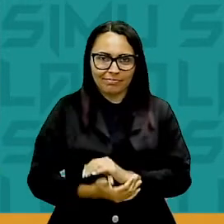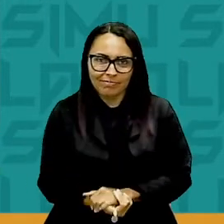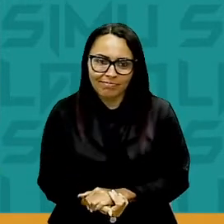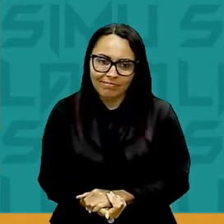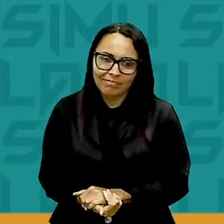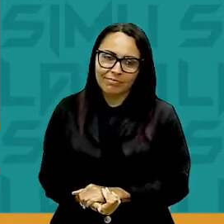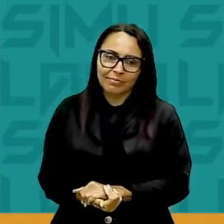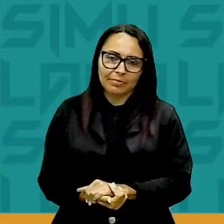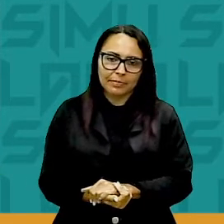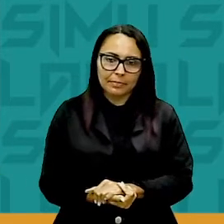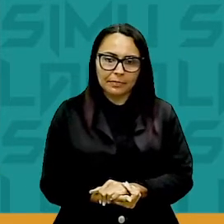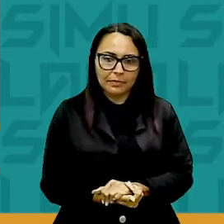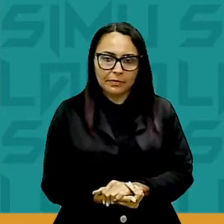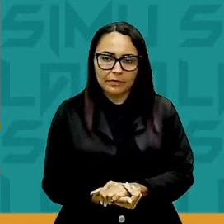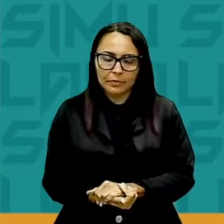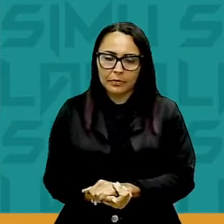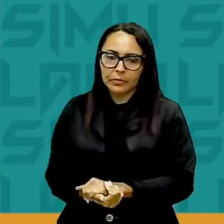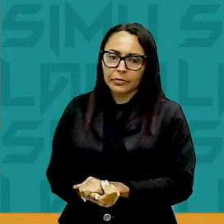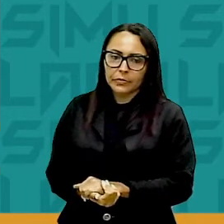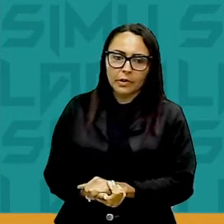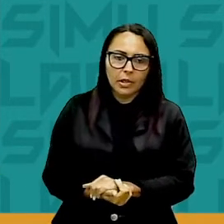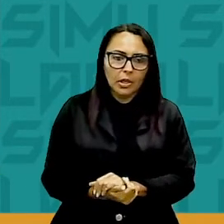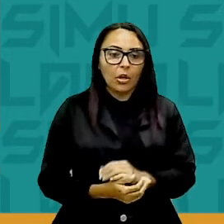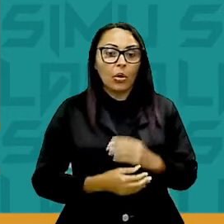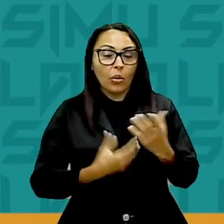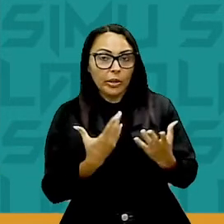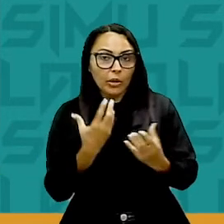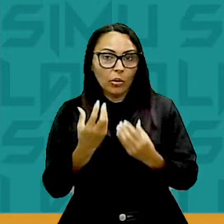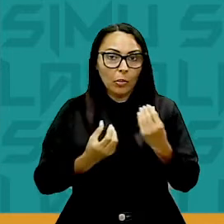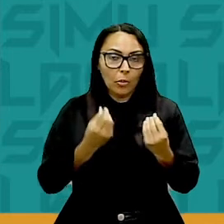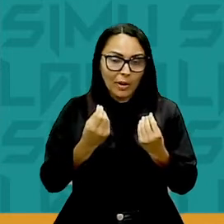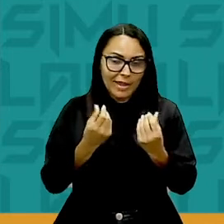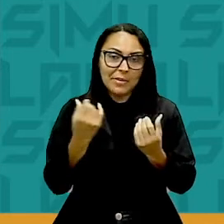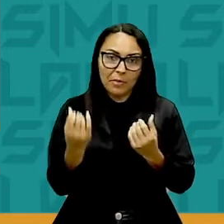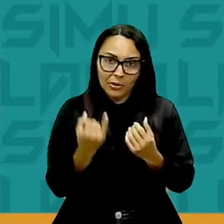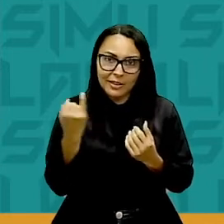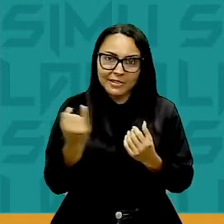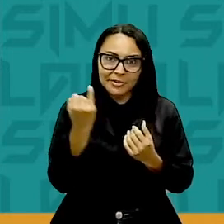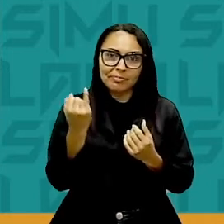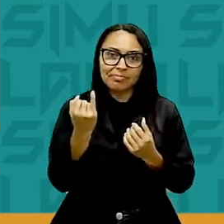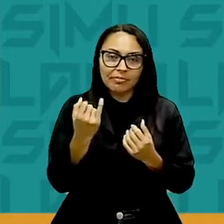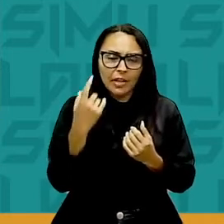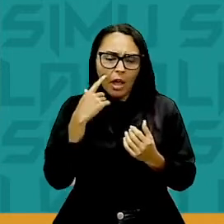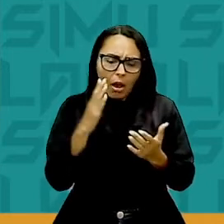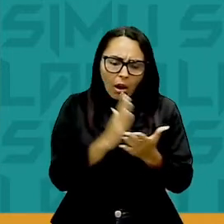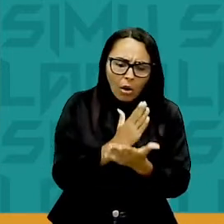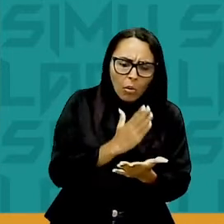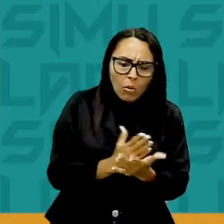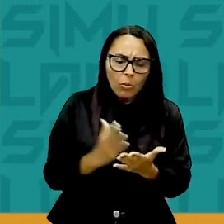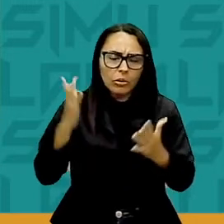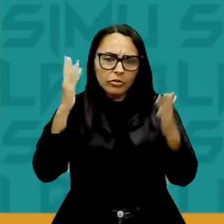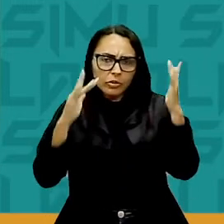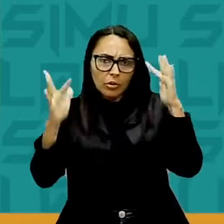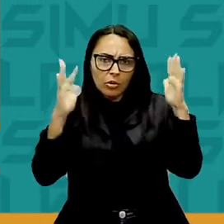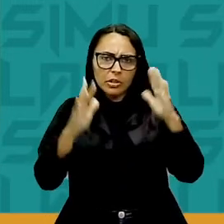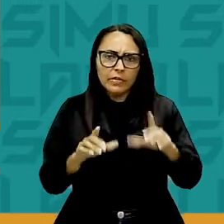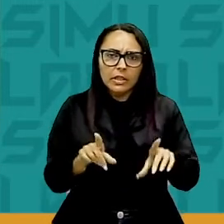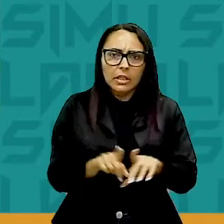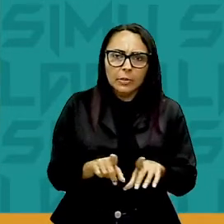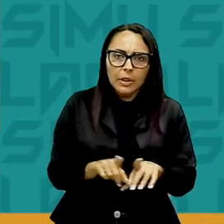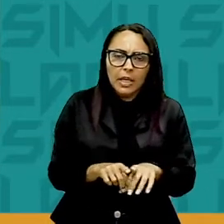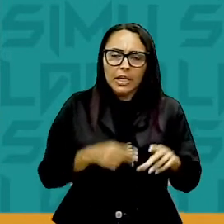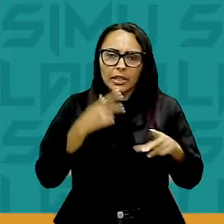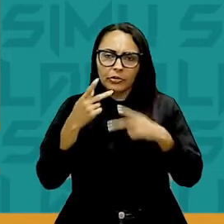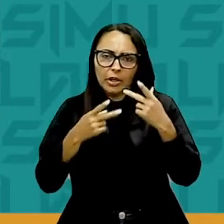ciência. Tá vendo? Como é que a filosofia ela é interessante? Alguns filósofos, eles dizem uma